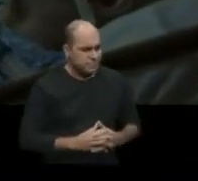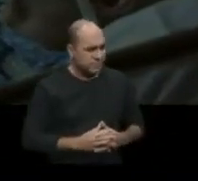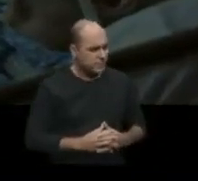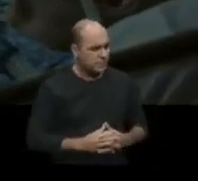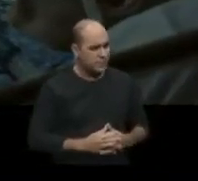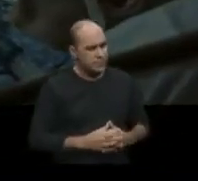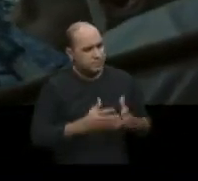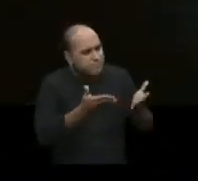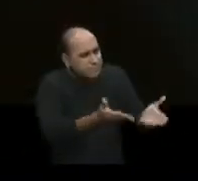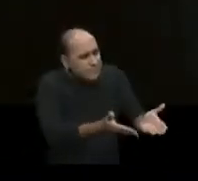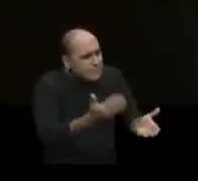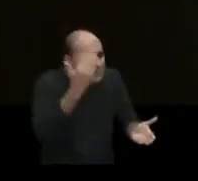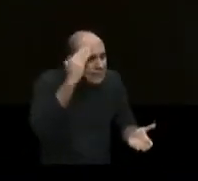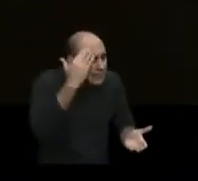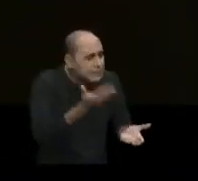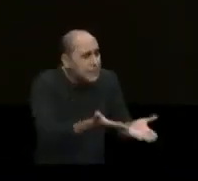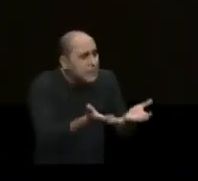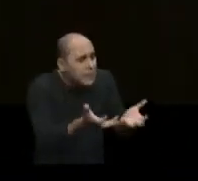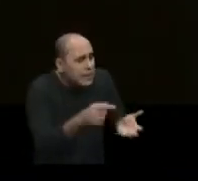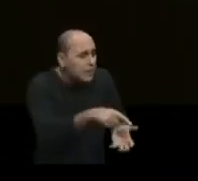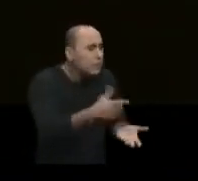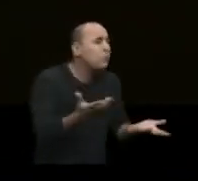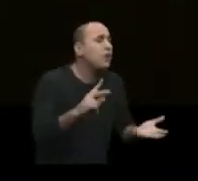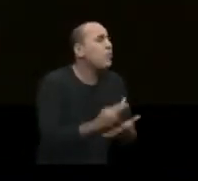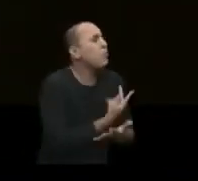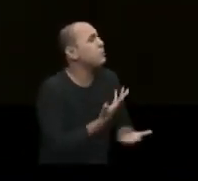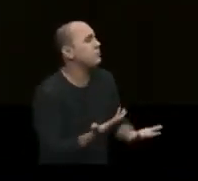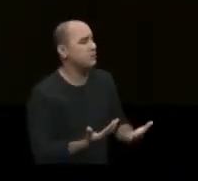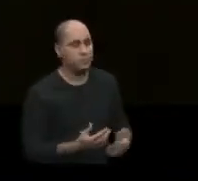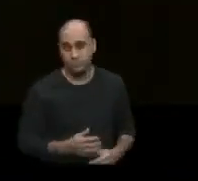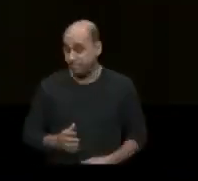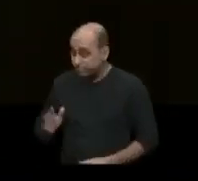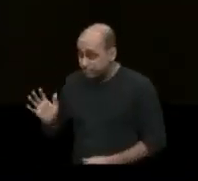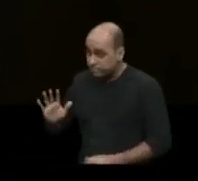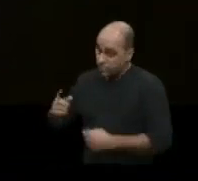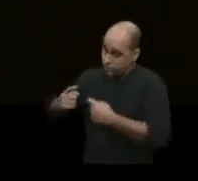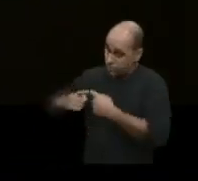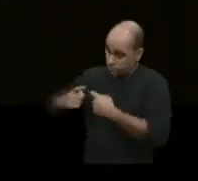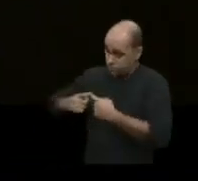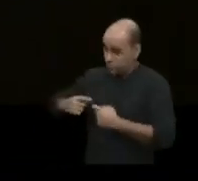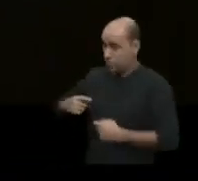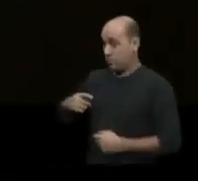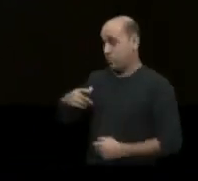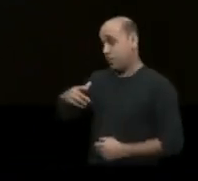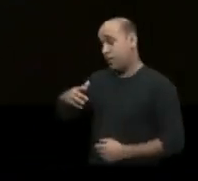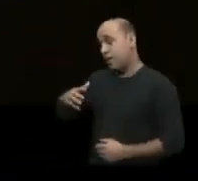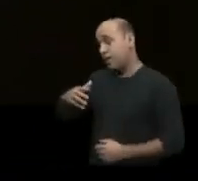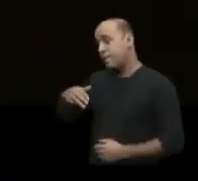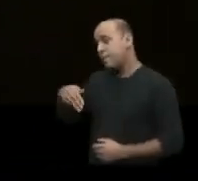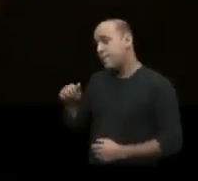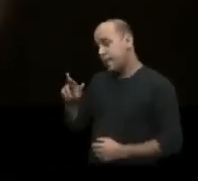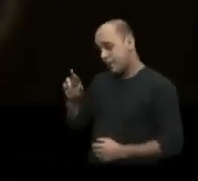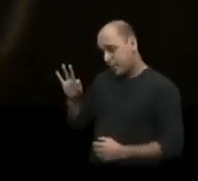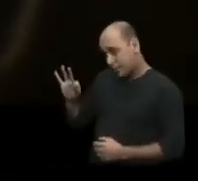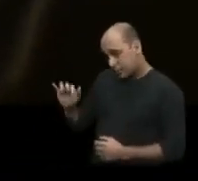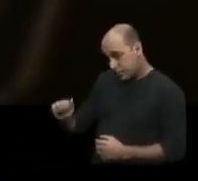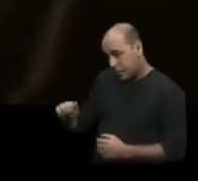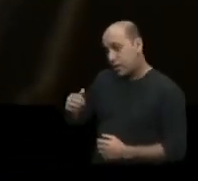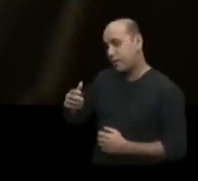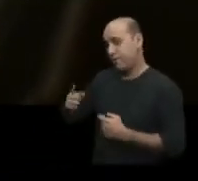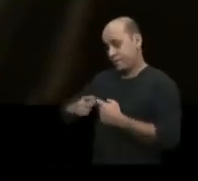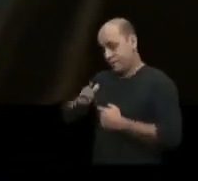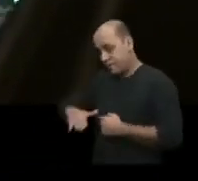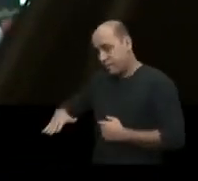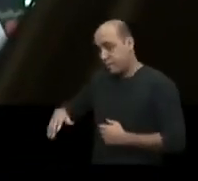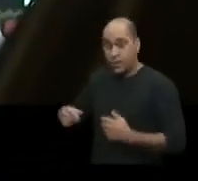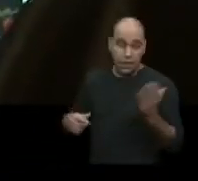Reninho. Eu queria entender o motivo. Eu sou a doutora Marta Araújo, pediatra. Esse é o meu colega, doutor